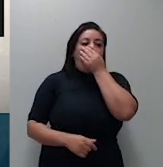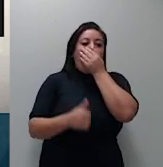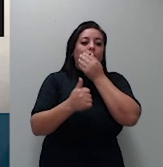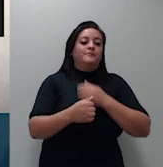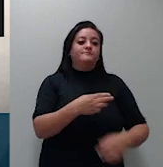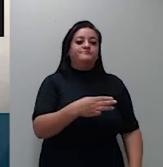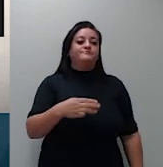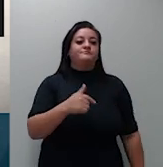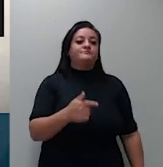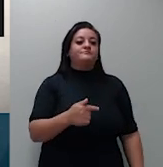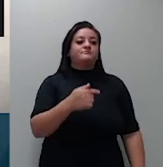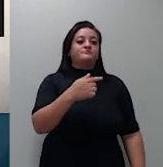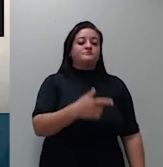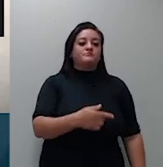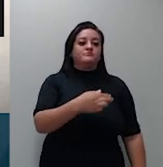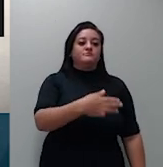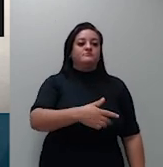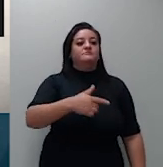736